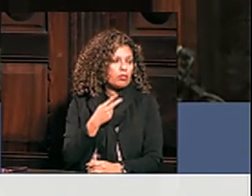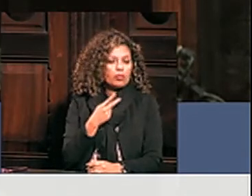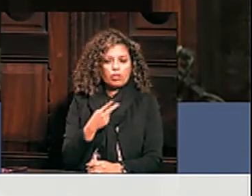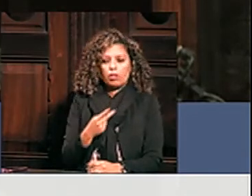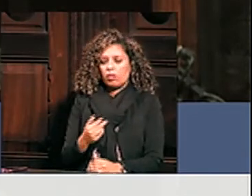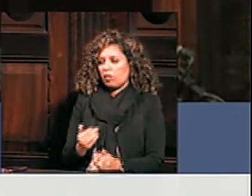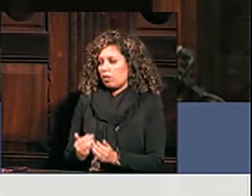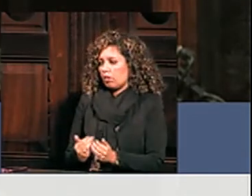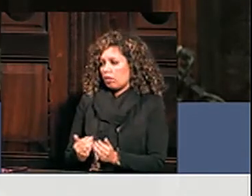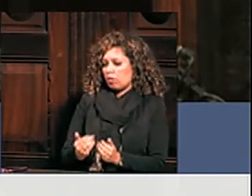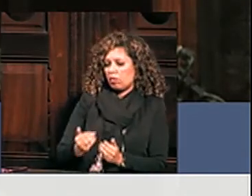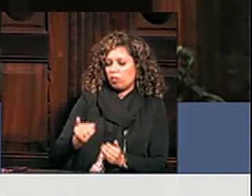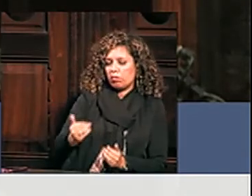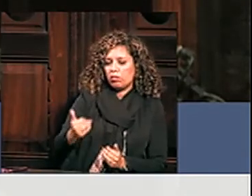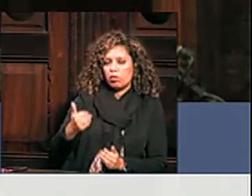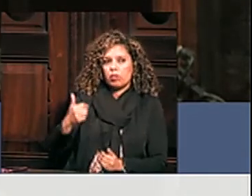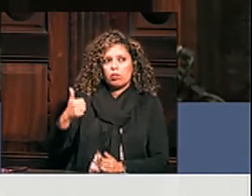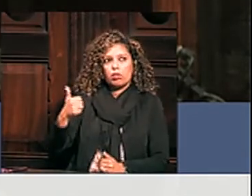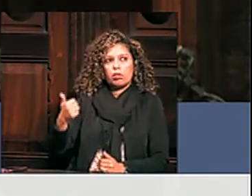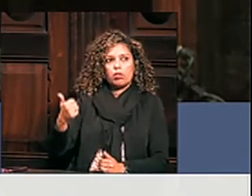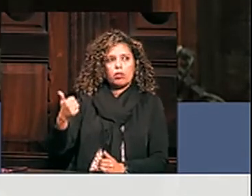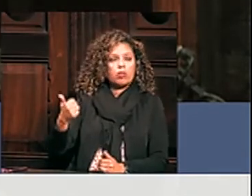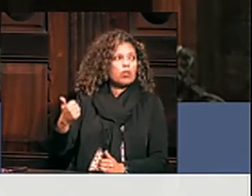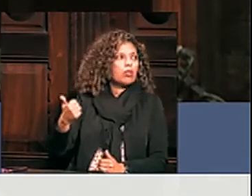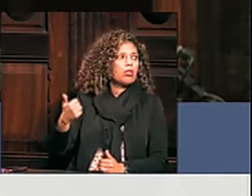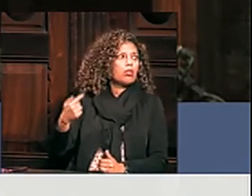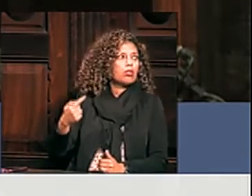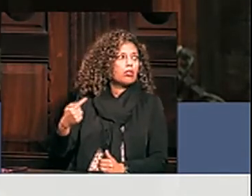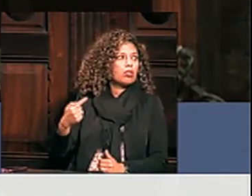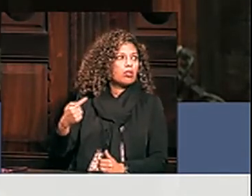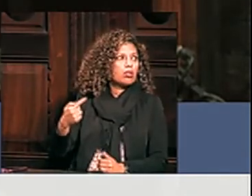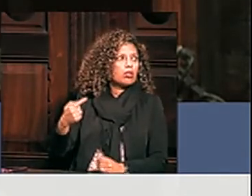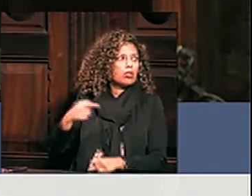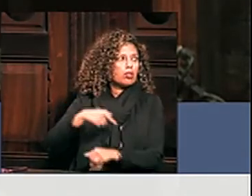17 horas, sem que houvesse prorrogação da presente sessão,